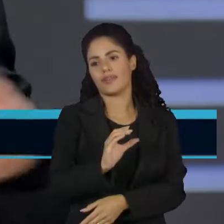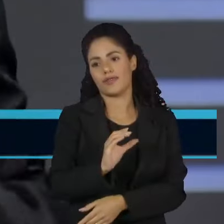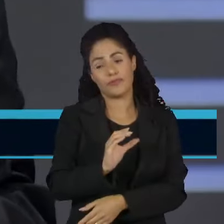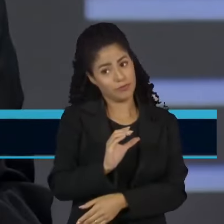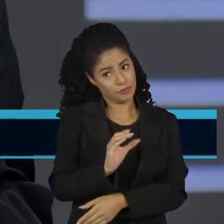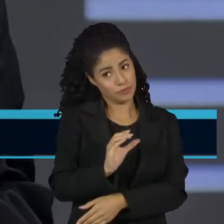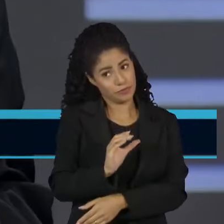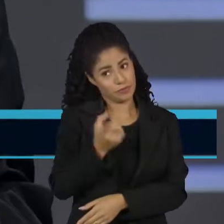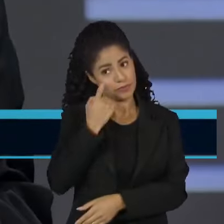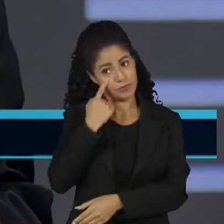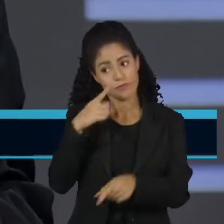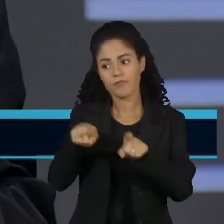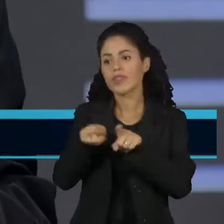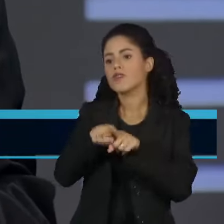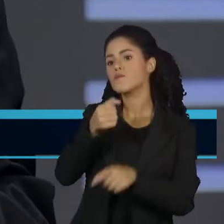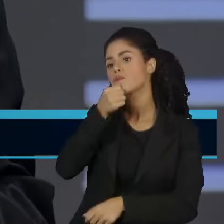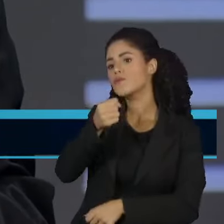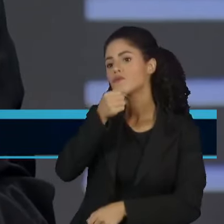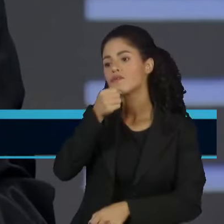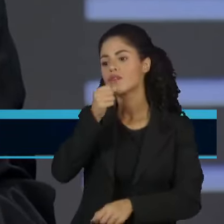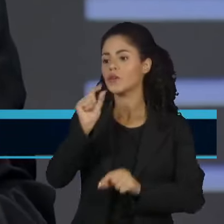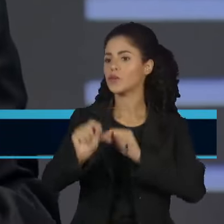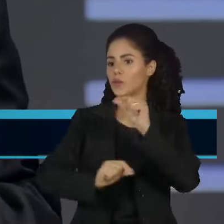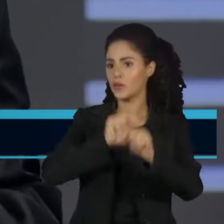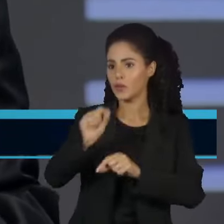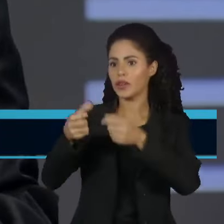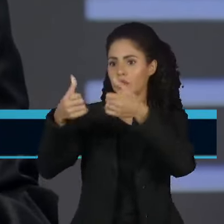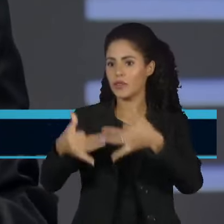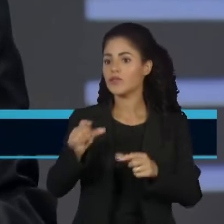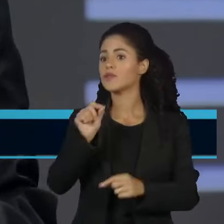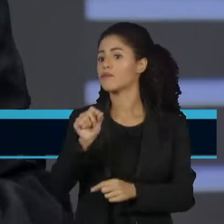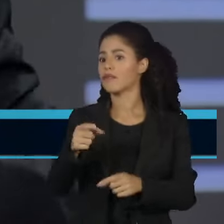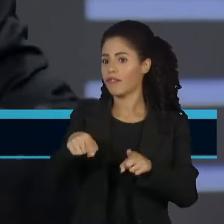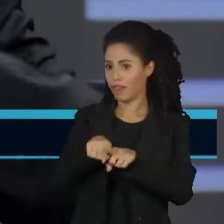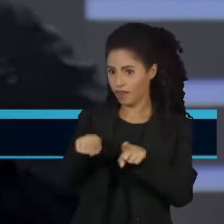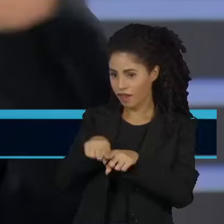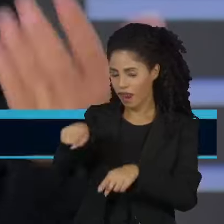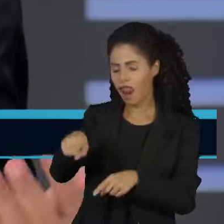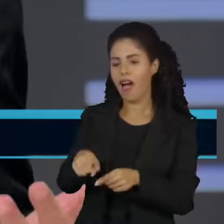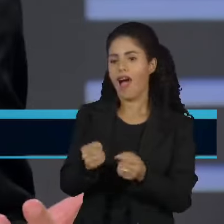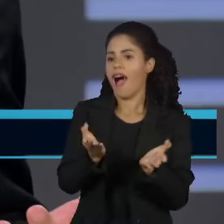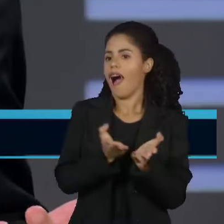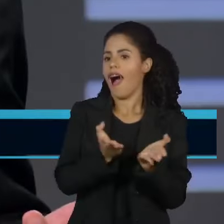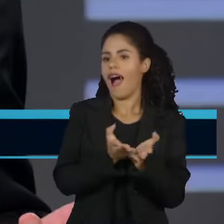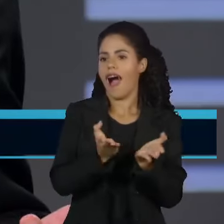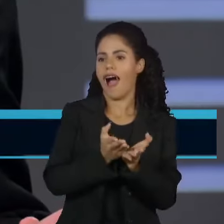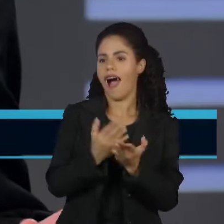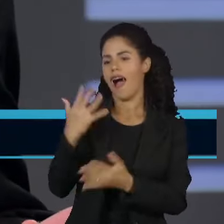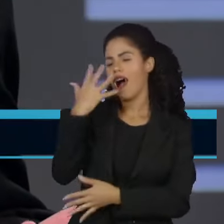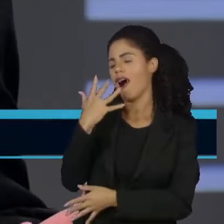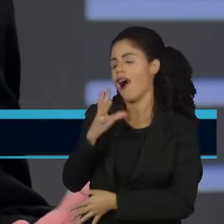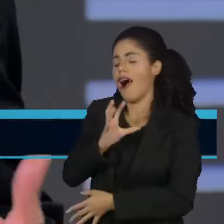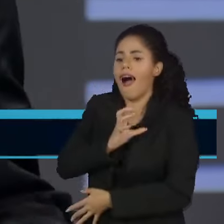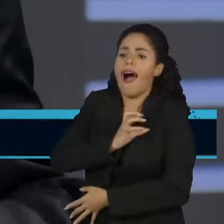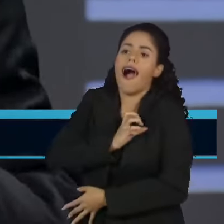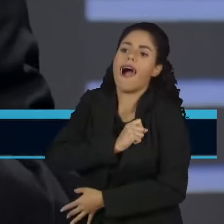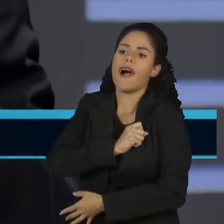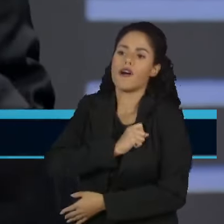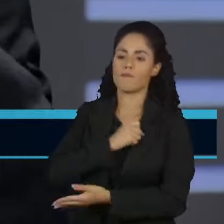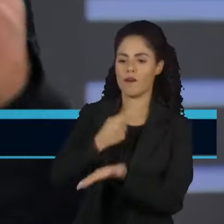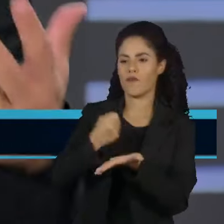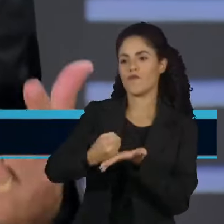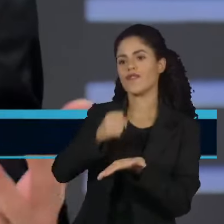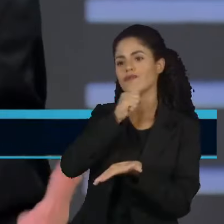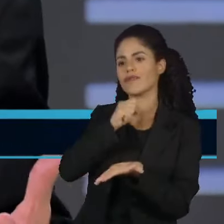bem disse dos entrevistados, o movimento evangélico, ele é muito apaixonado pelo Velho Testamento, pelo